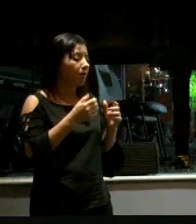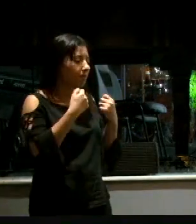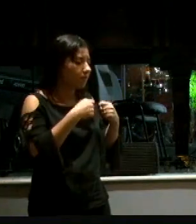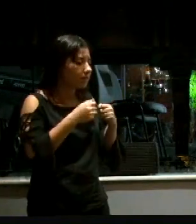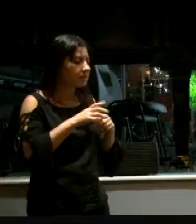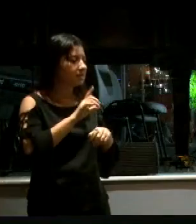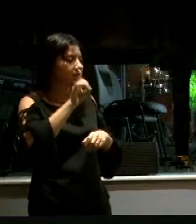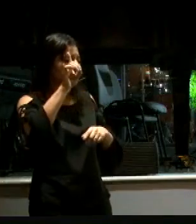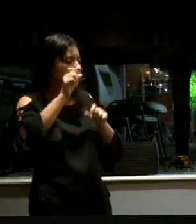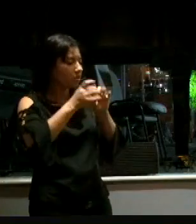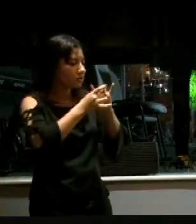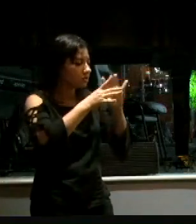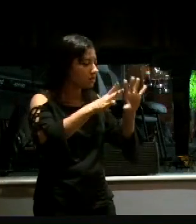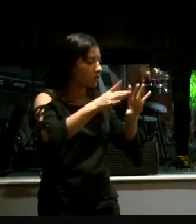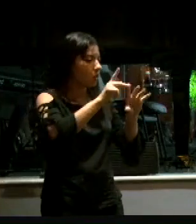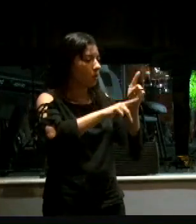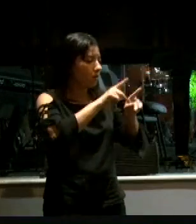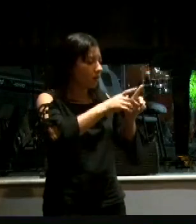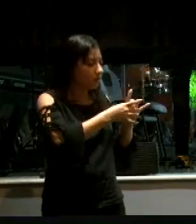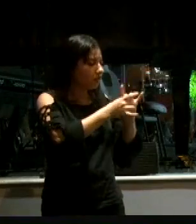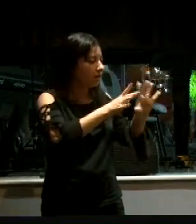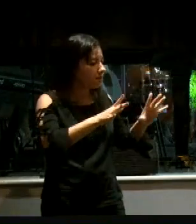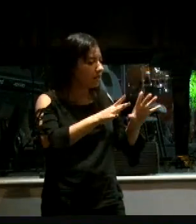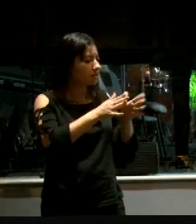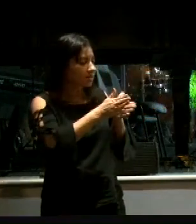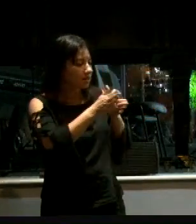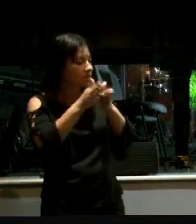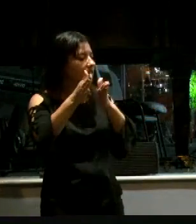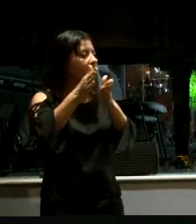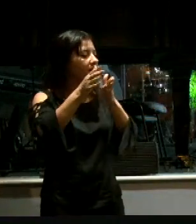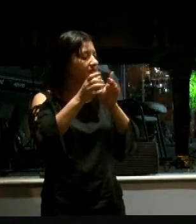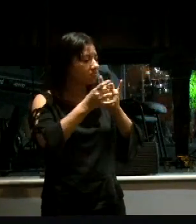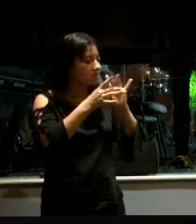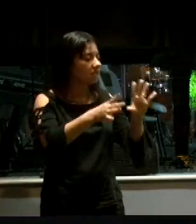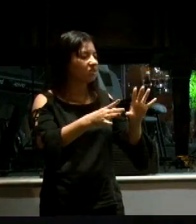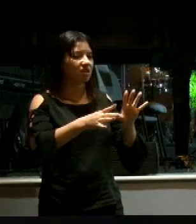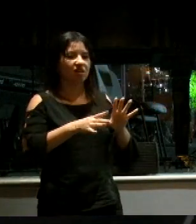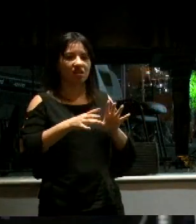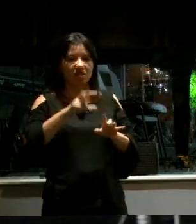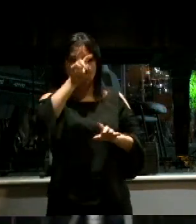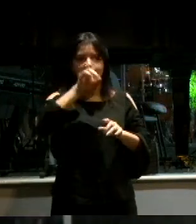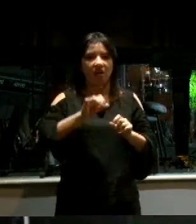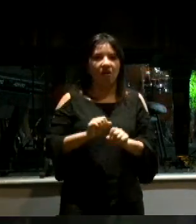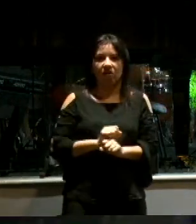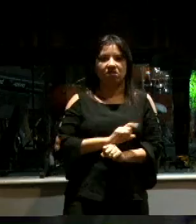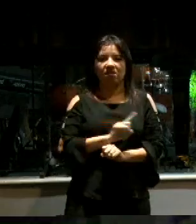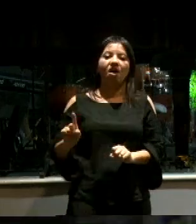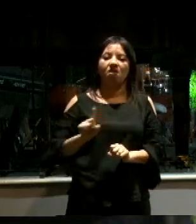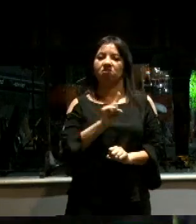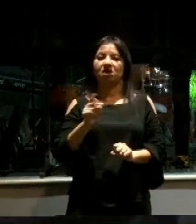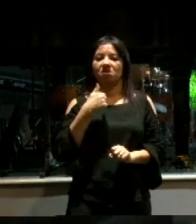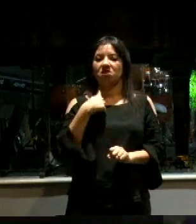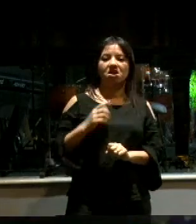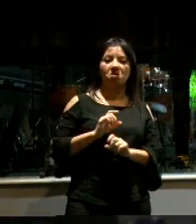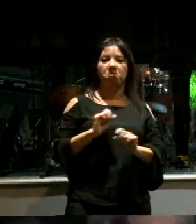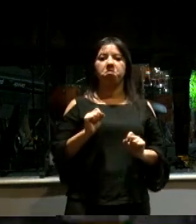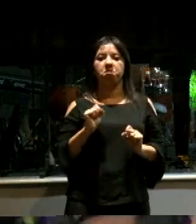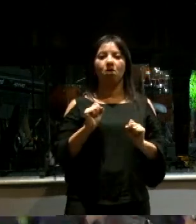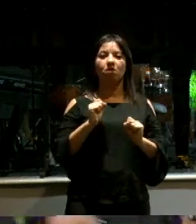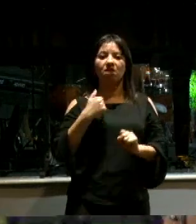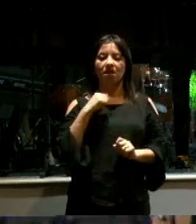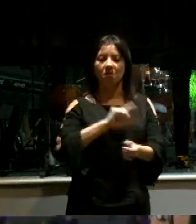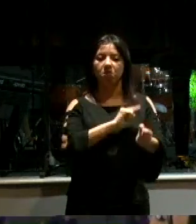para humilhar. E ele dizia: mas como eu, o Deus vivo, o Horus vivo na terra, vou me submeter a um outro Deus?